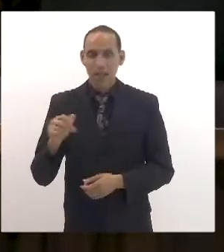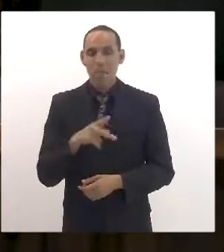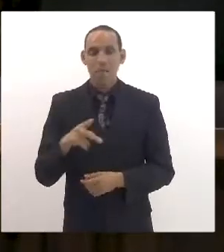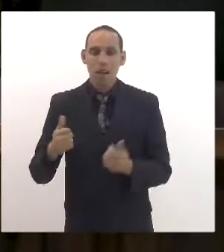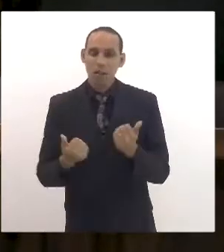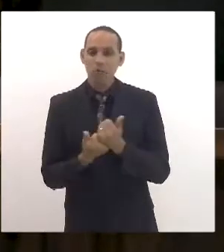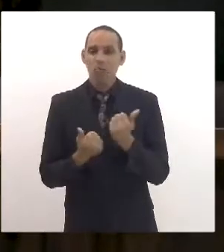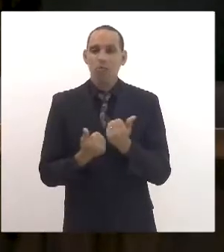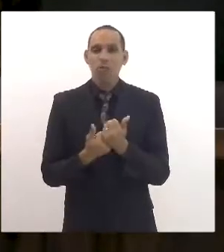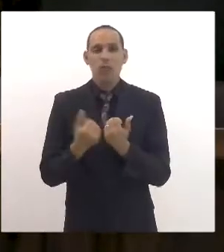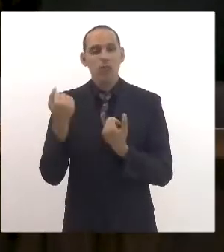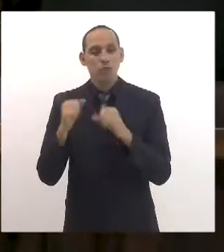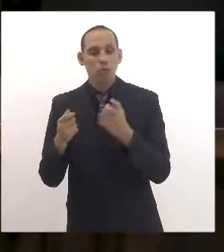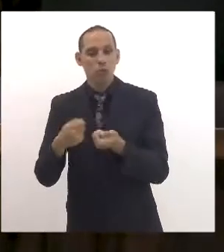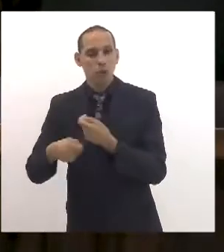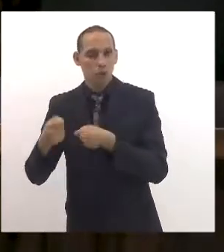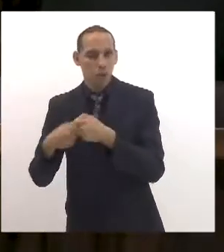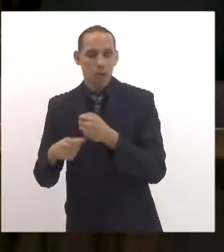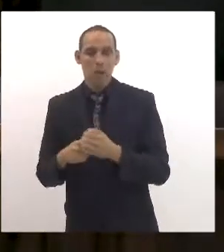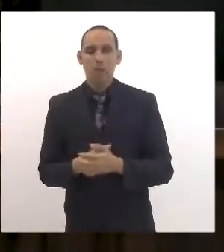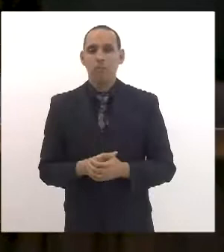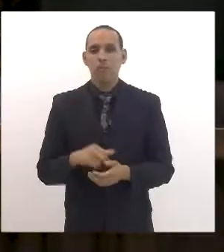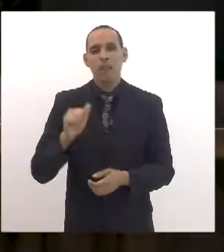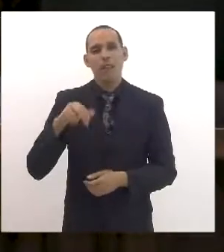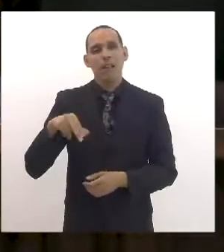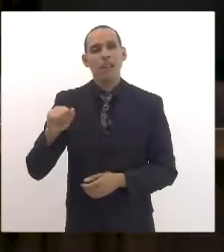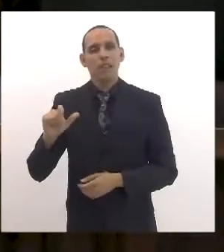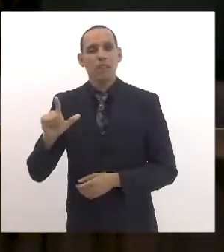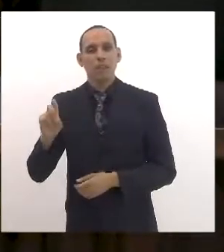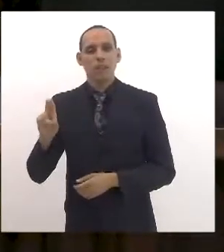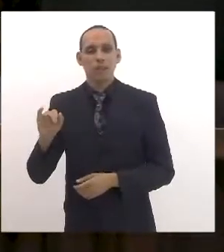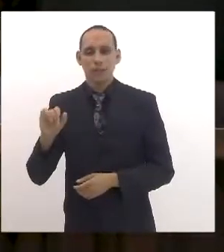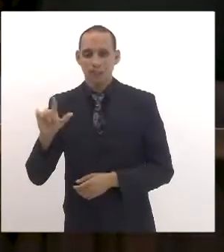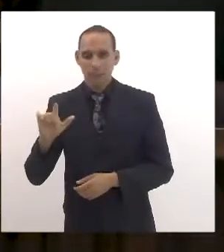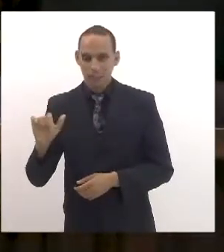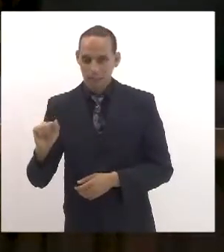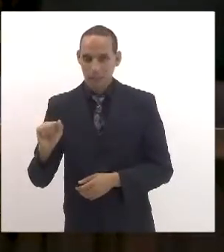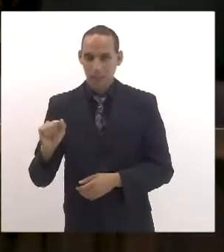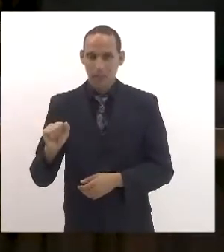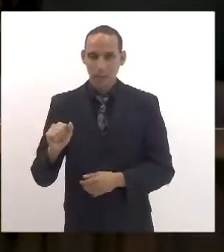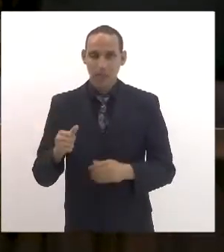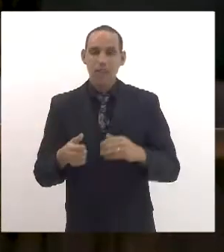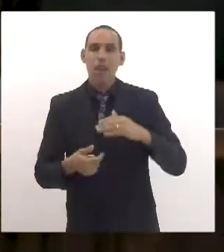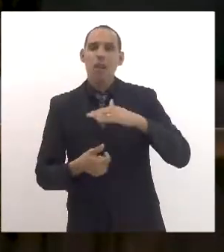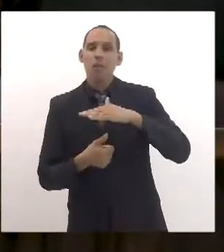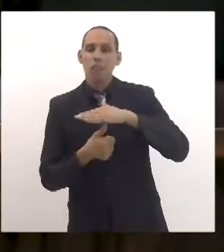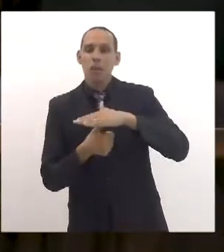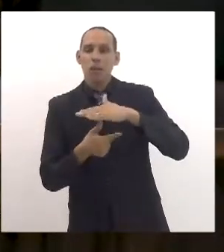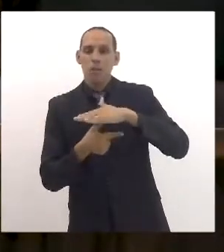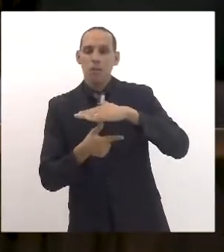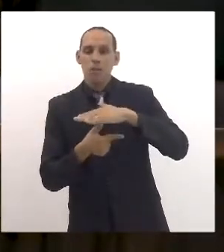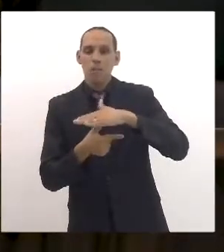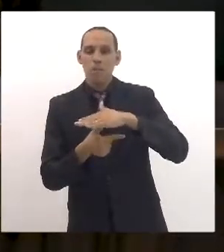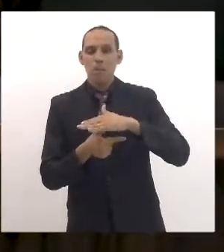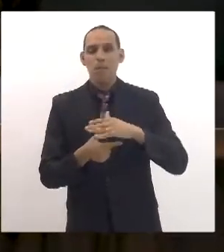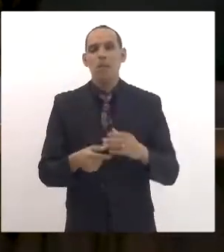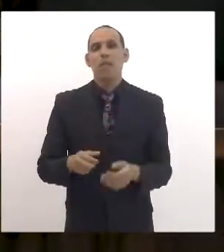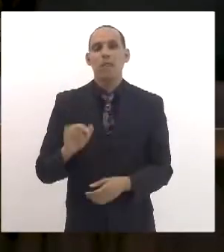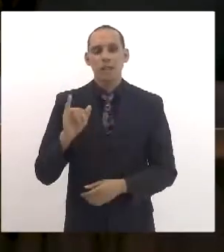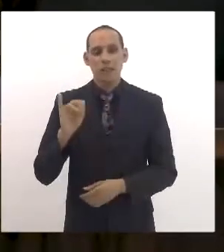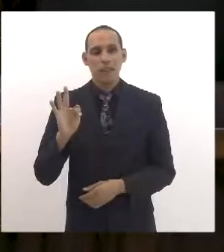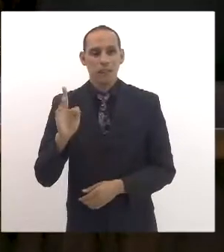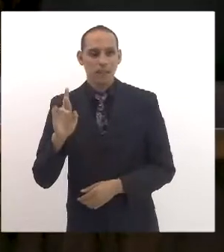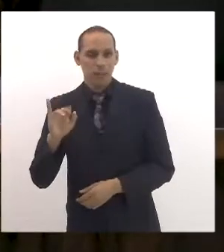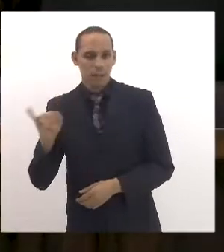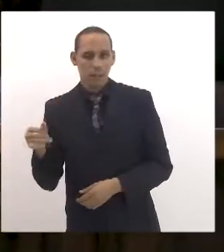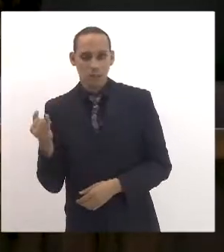Estado do Rio de Janeiro, Ana Luísa, pró-reitora de Extensão do Instituto Federal do Rio de Janeiro,